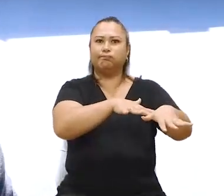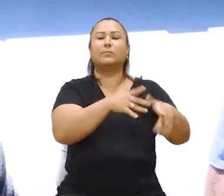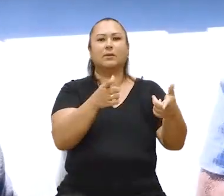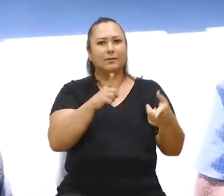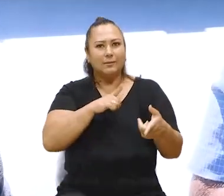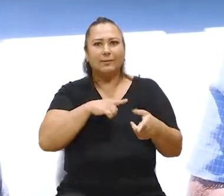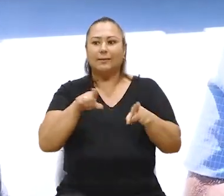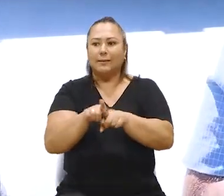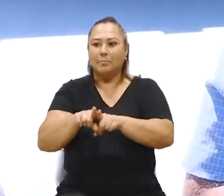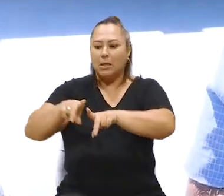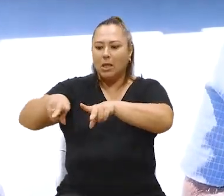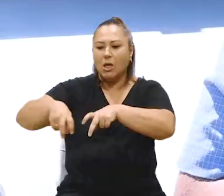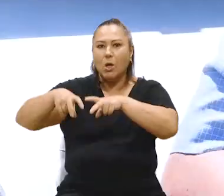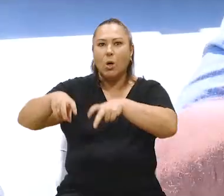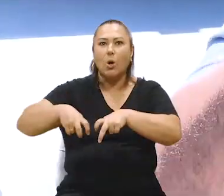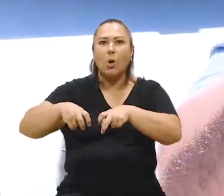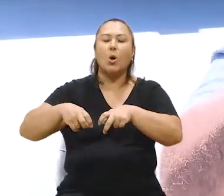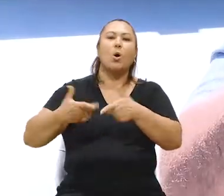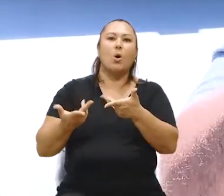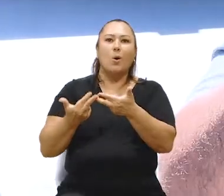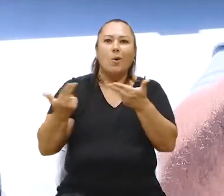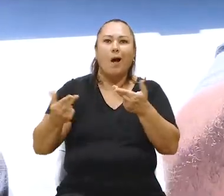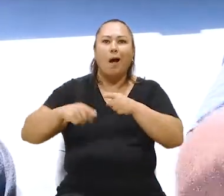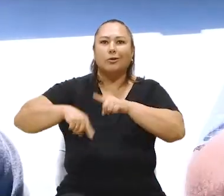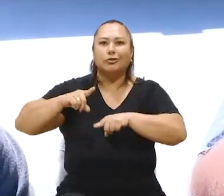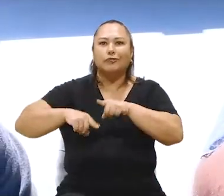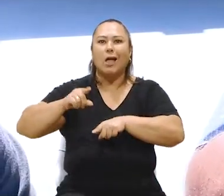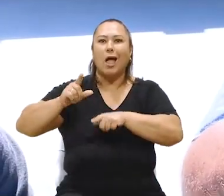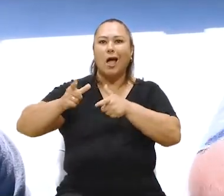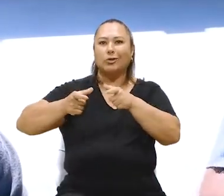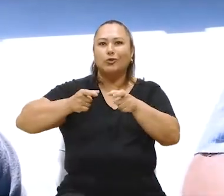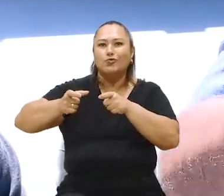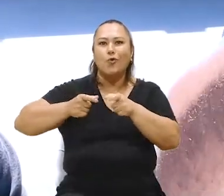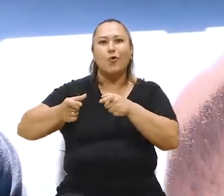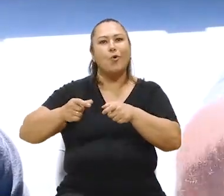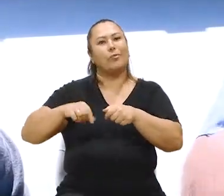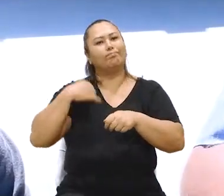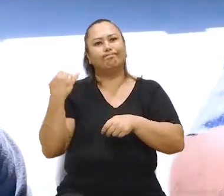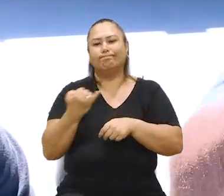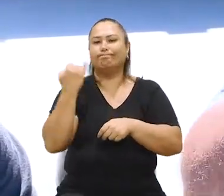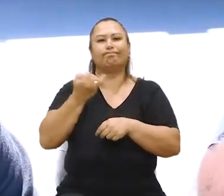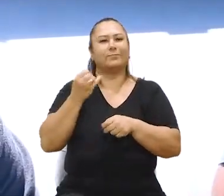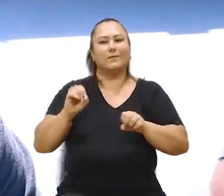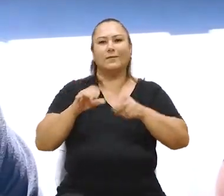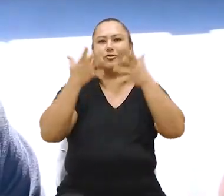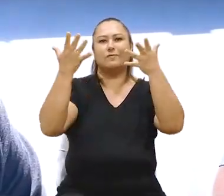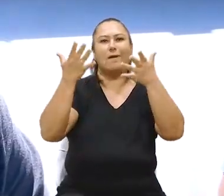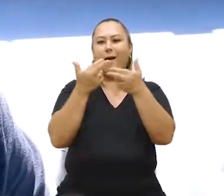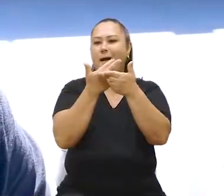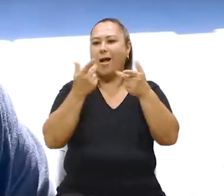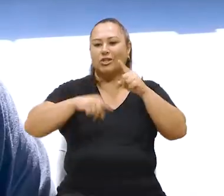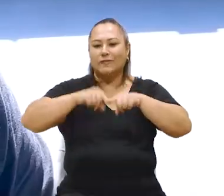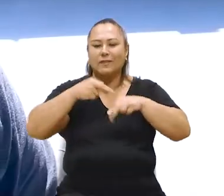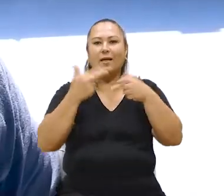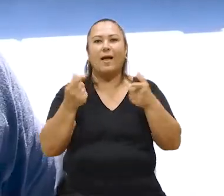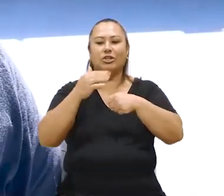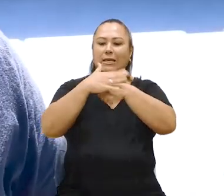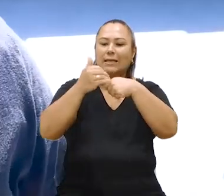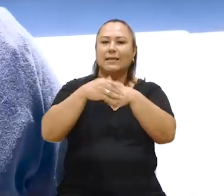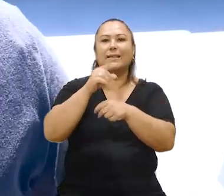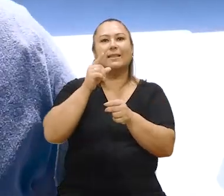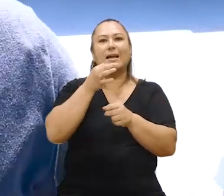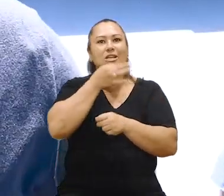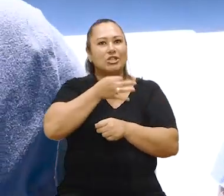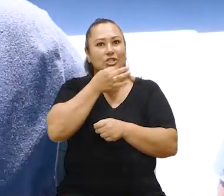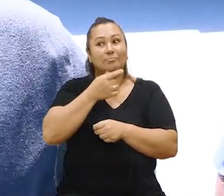tem as Olimpíadas Coloniais. É um importante momento de festejar a história, a cultura e a identidade